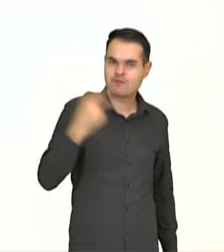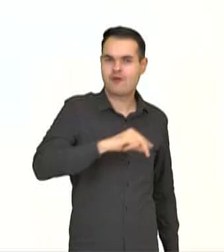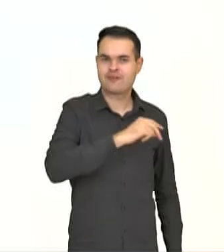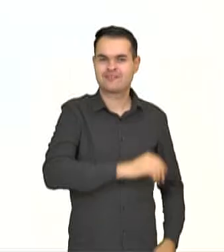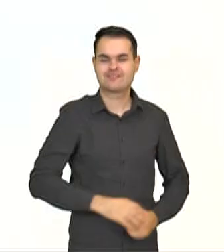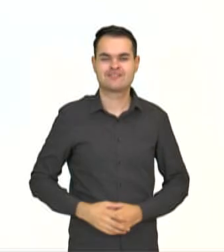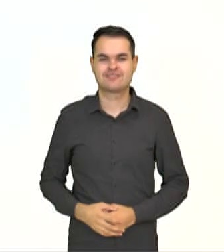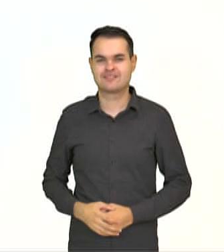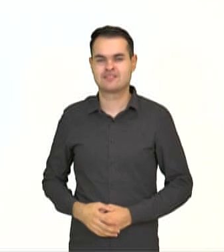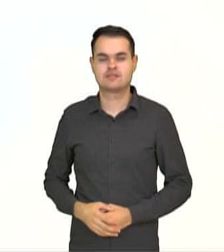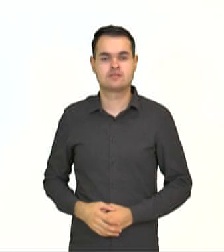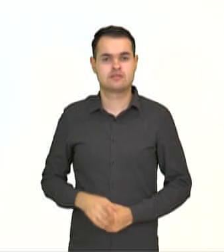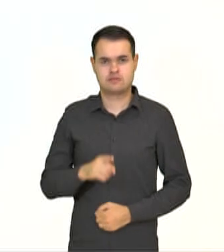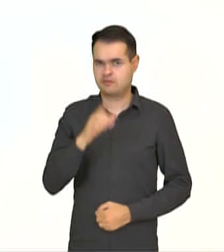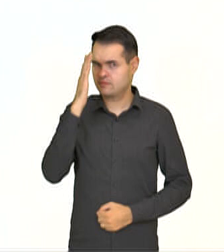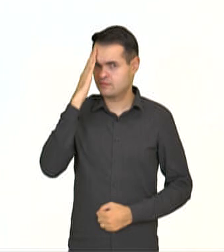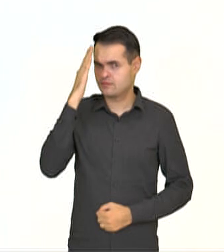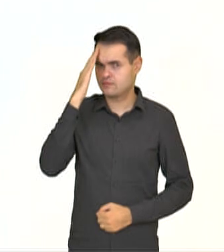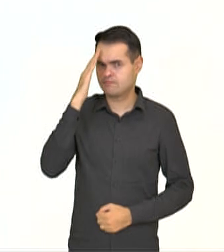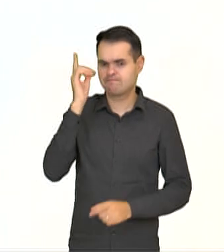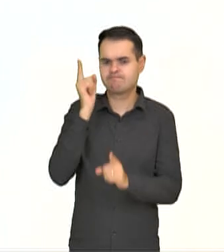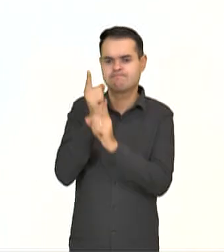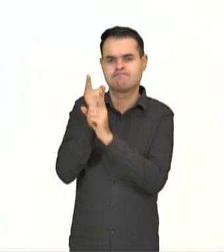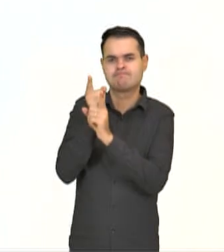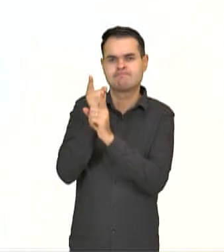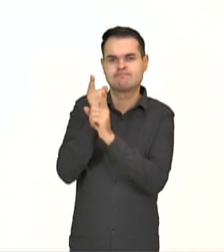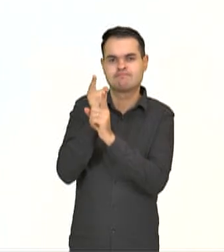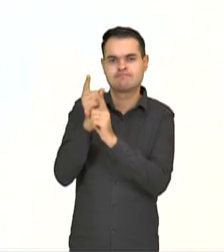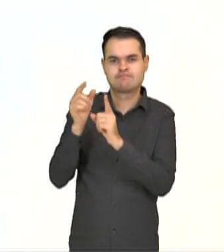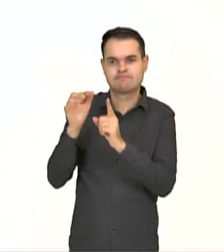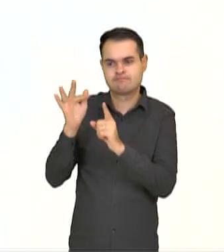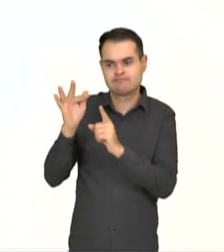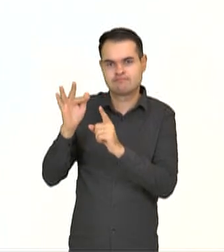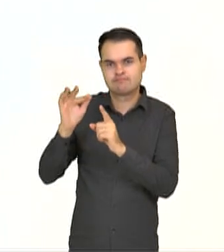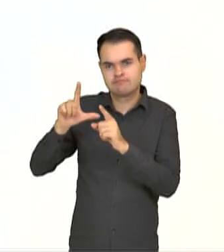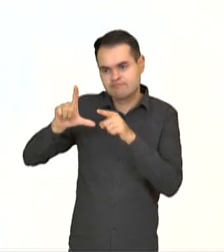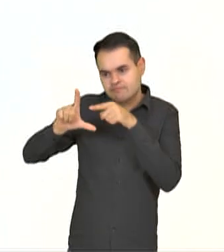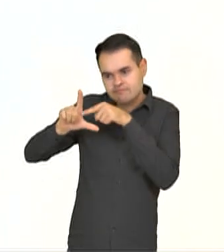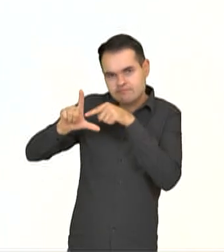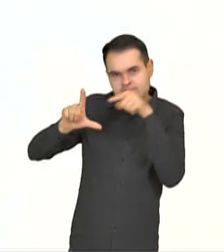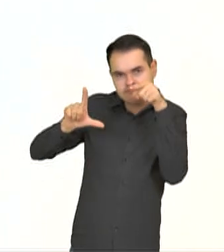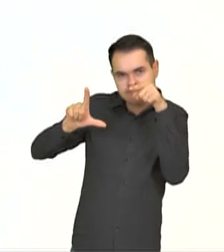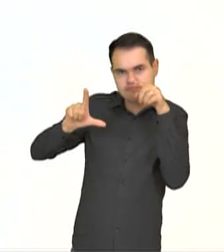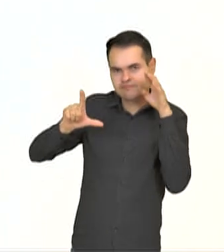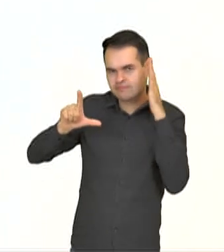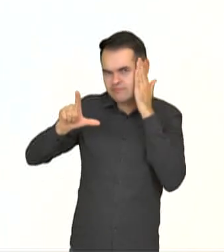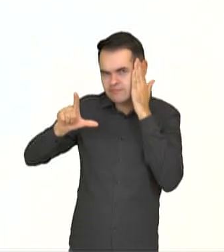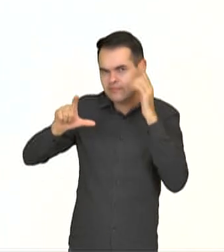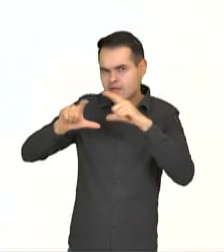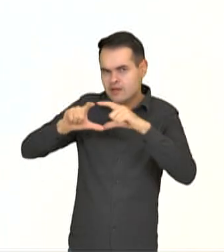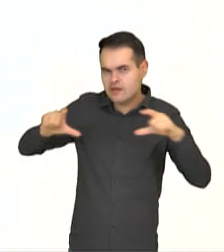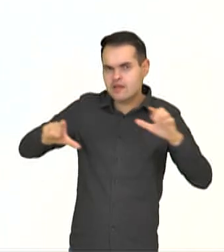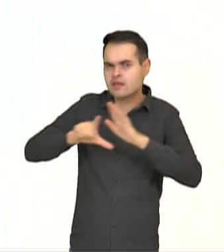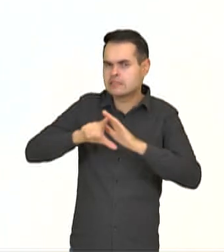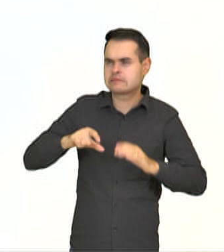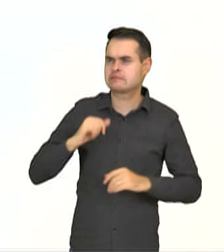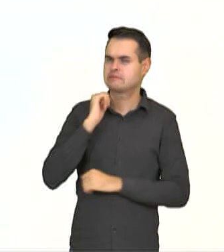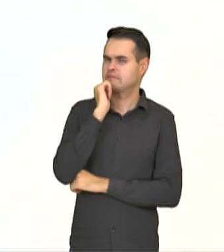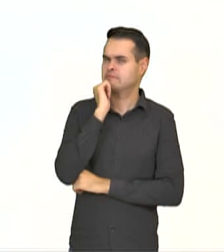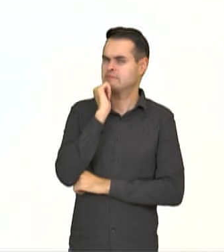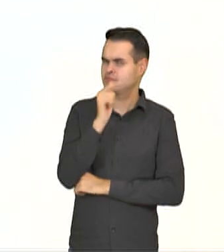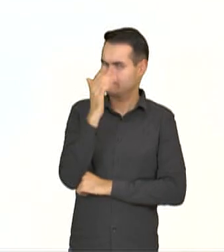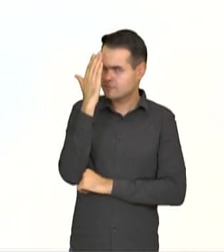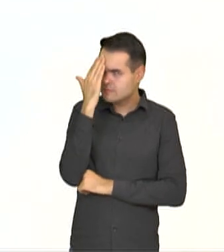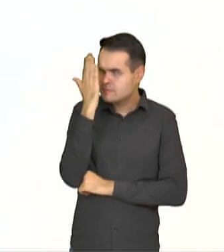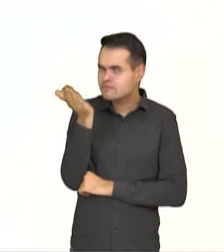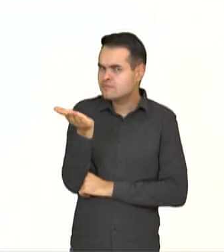Você sabe identificar uma função afim? Você sabe qual que é a lei de formação dessa função? Ai, ai, ai!